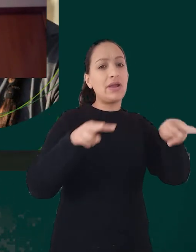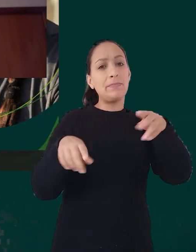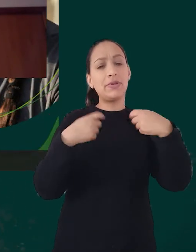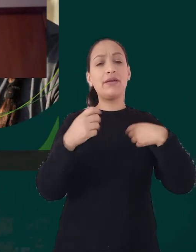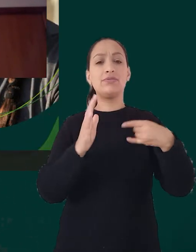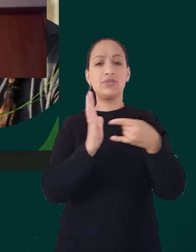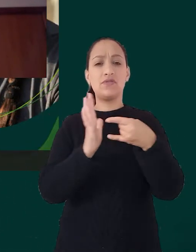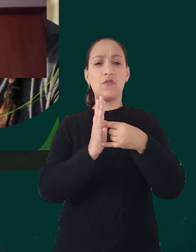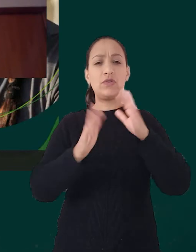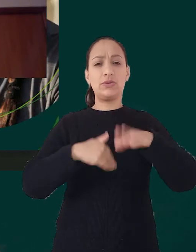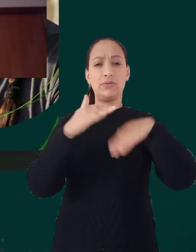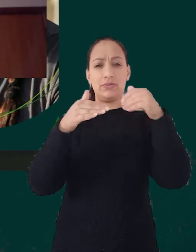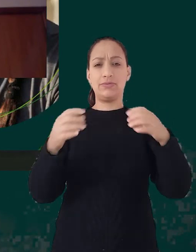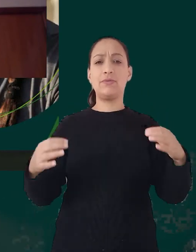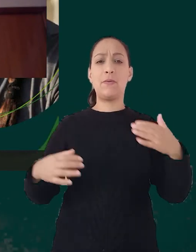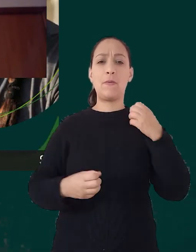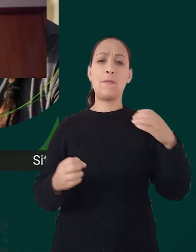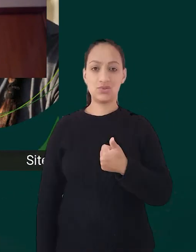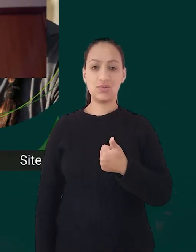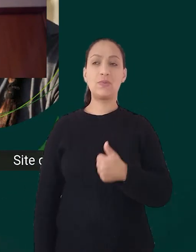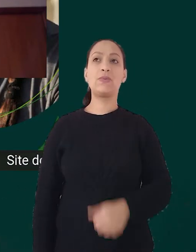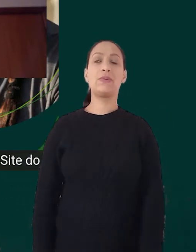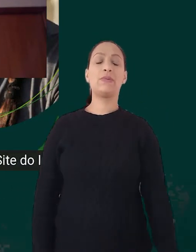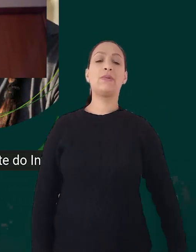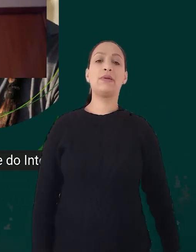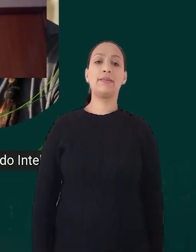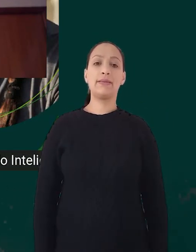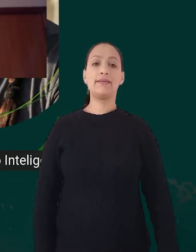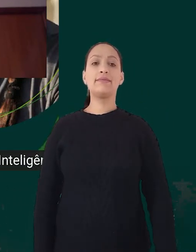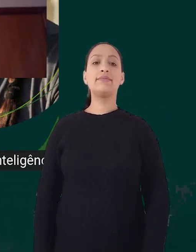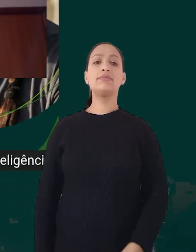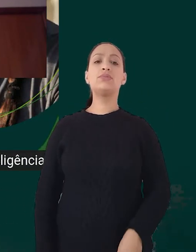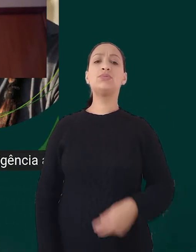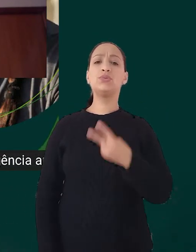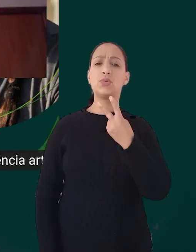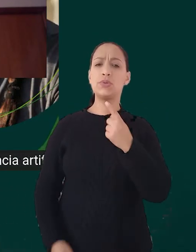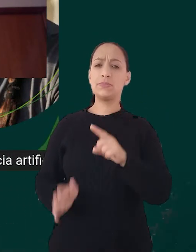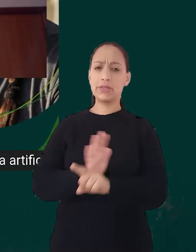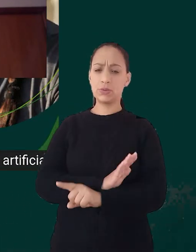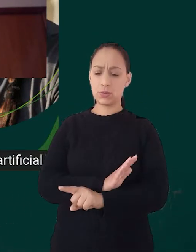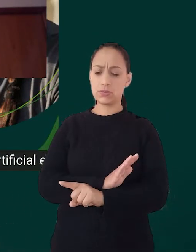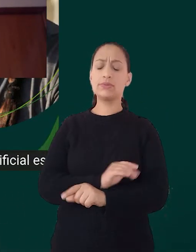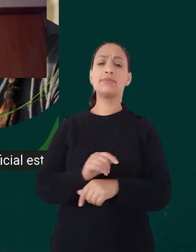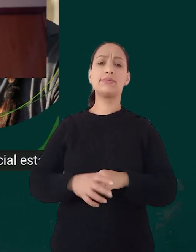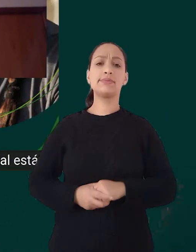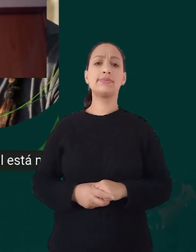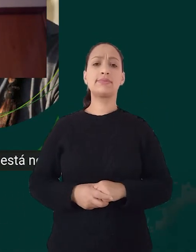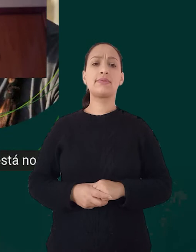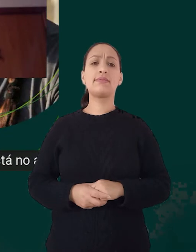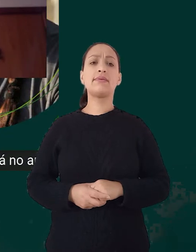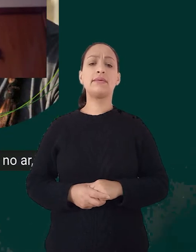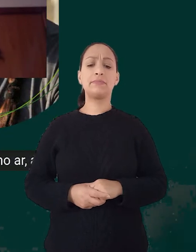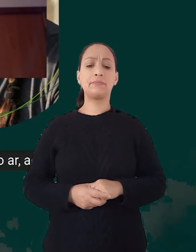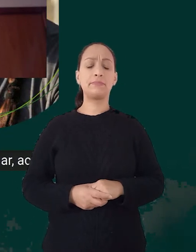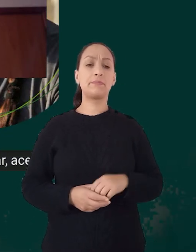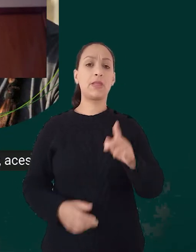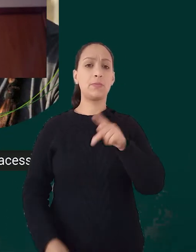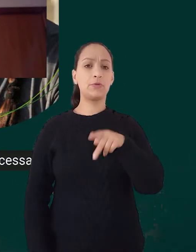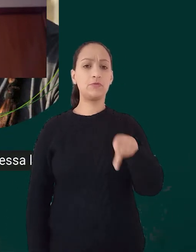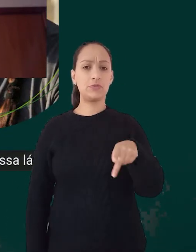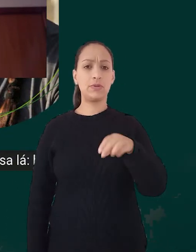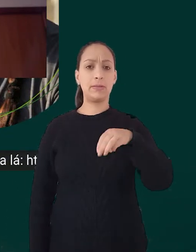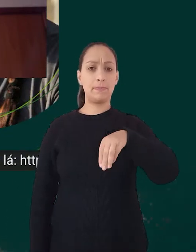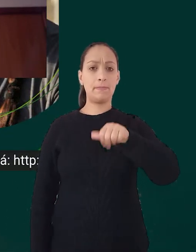desenvolvedor pleno. Joia! Guilherme, 2 perguntas aqui. A professora